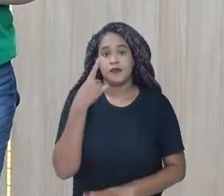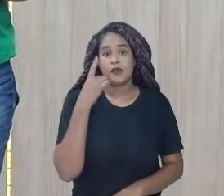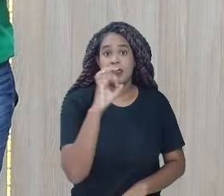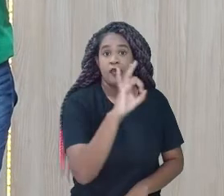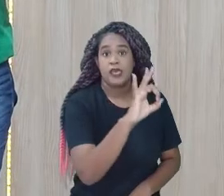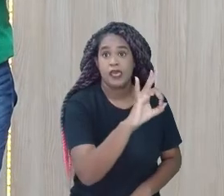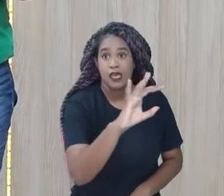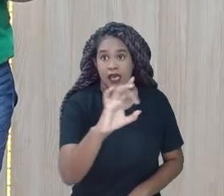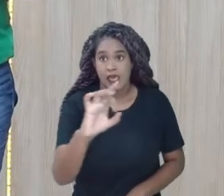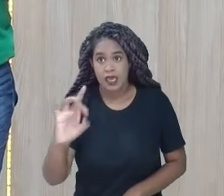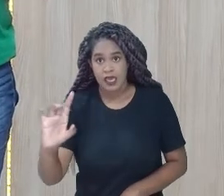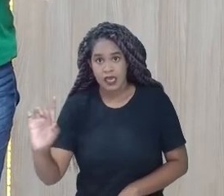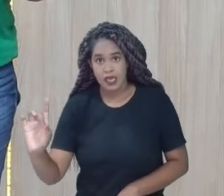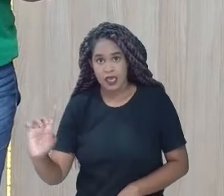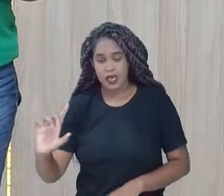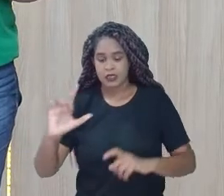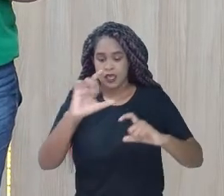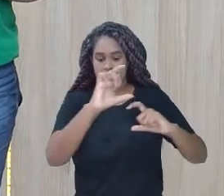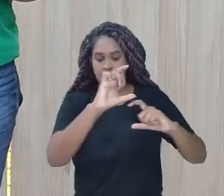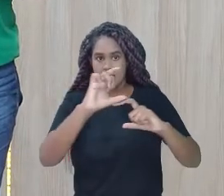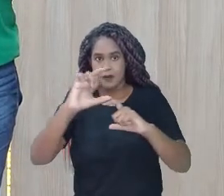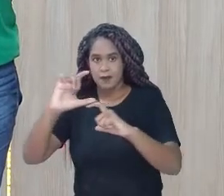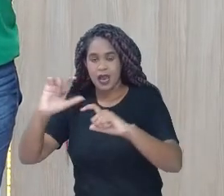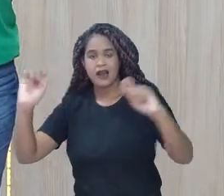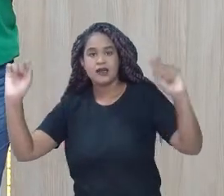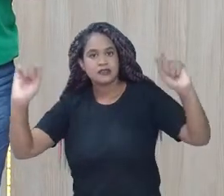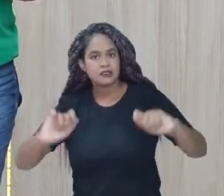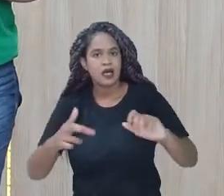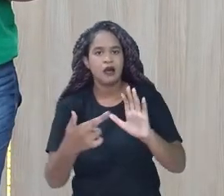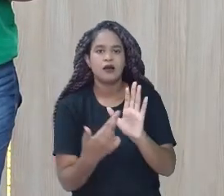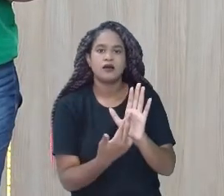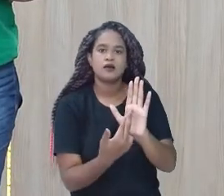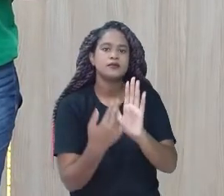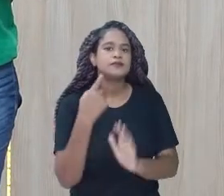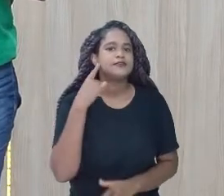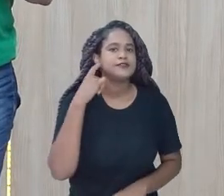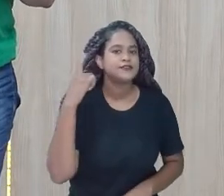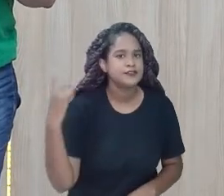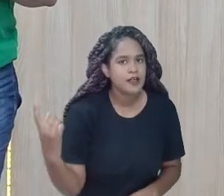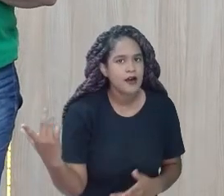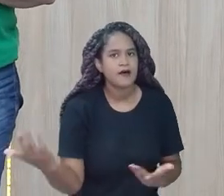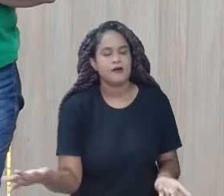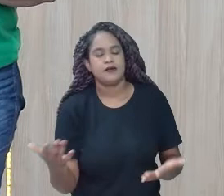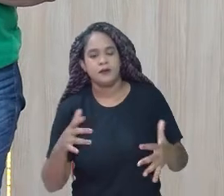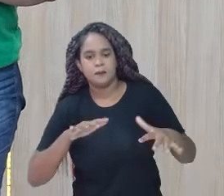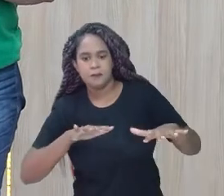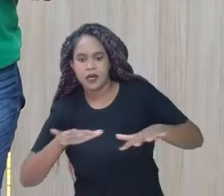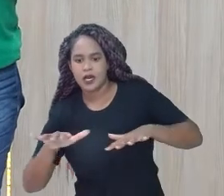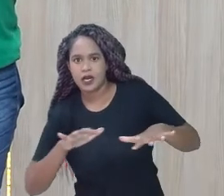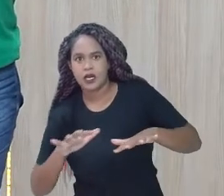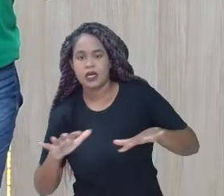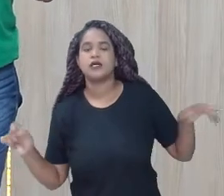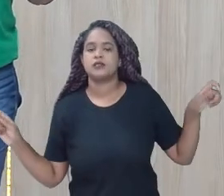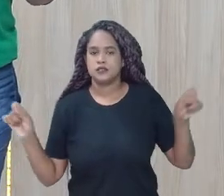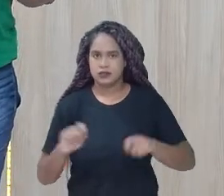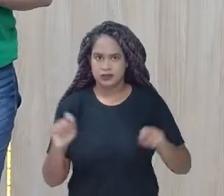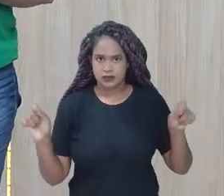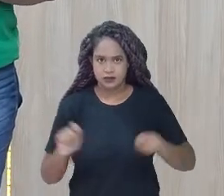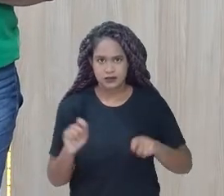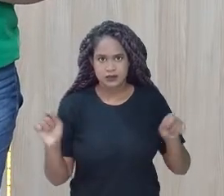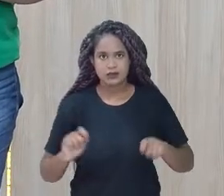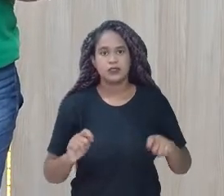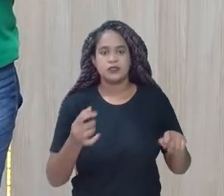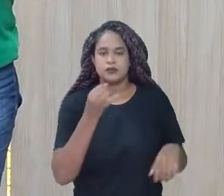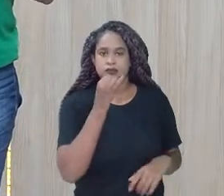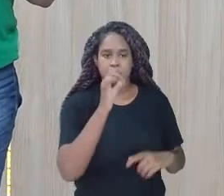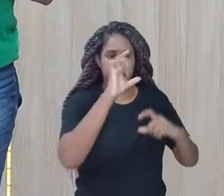HQs podemos representar, não é, esses sons, essa movimentação. Né? Então, através dos